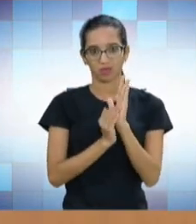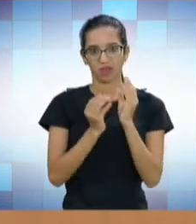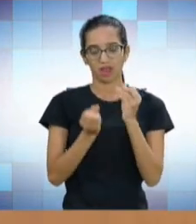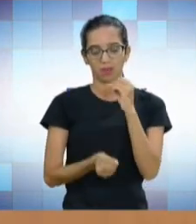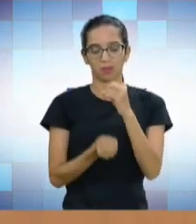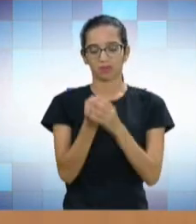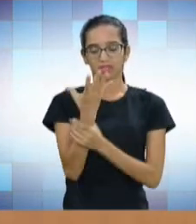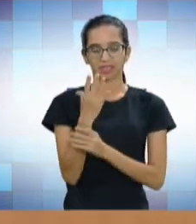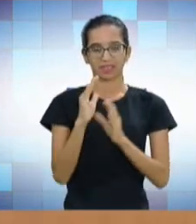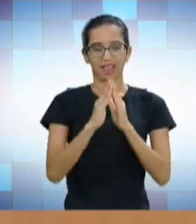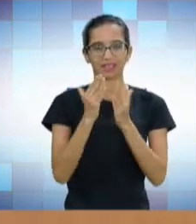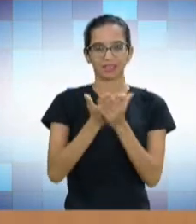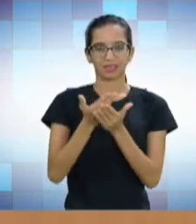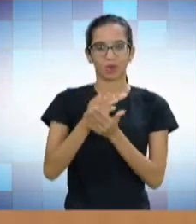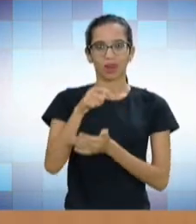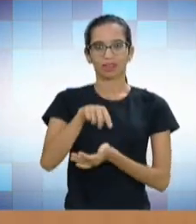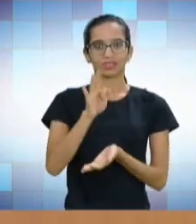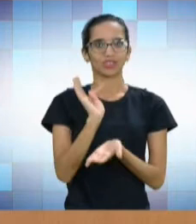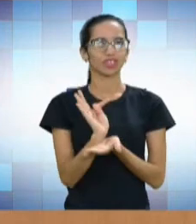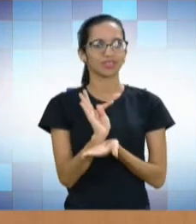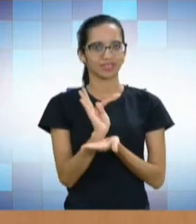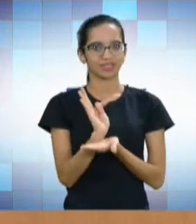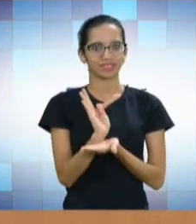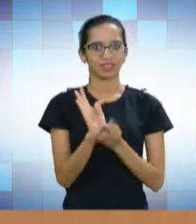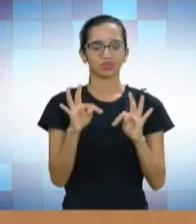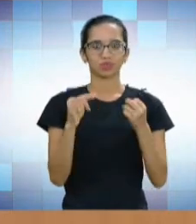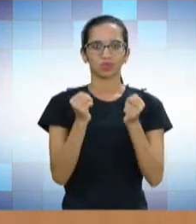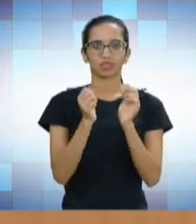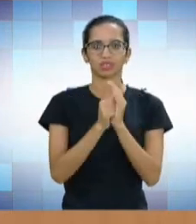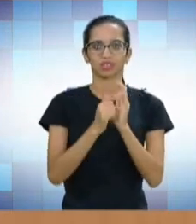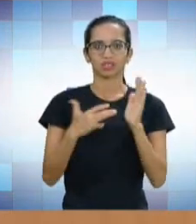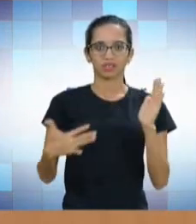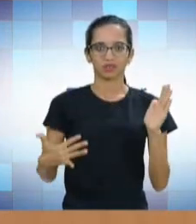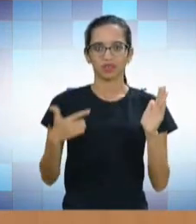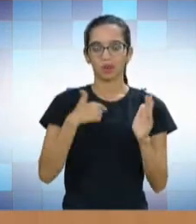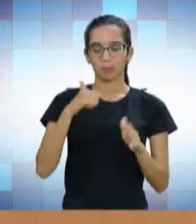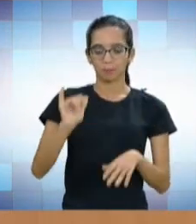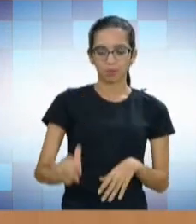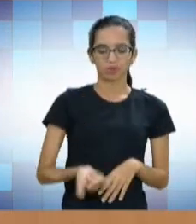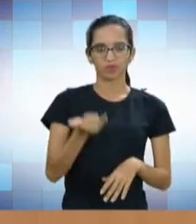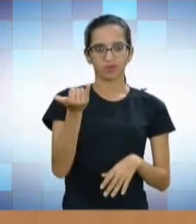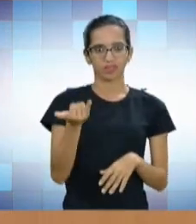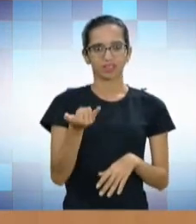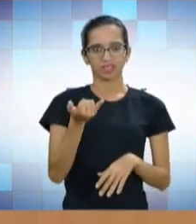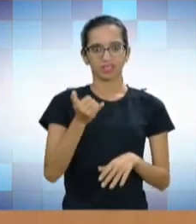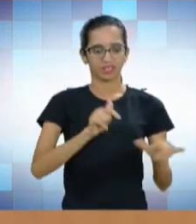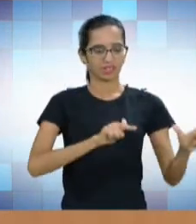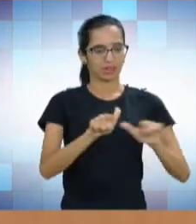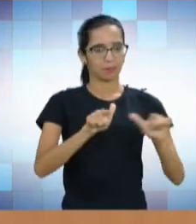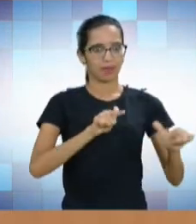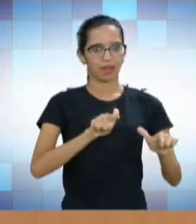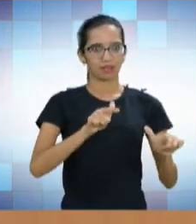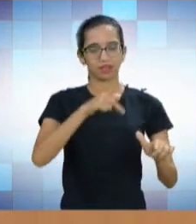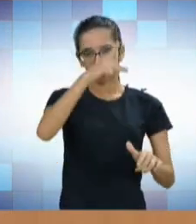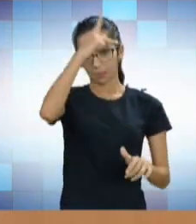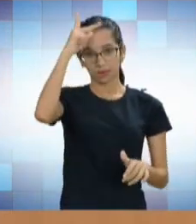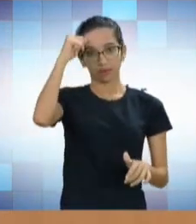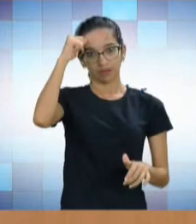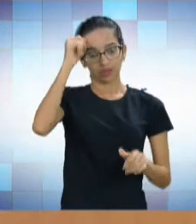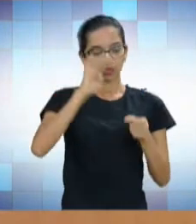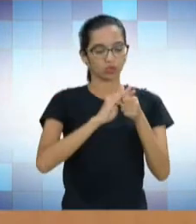para levar para as escolas do município de teresina essas ações e aproveitando essa ação da prefeitura está fazendo